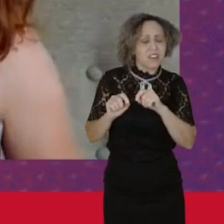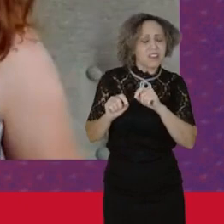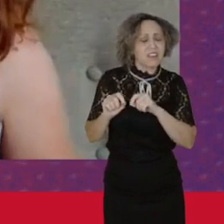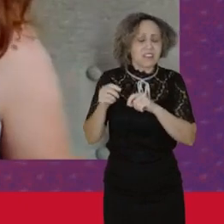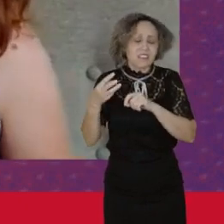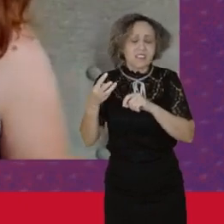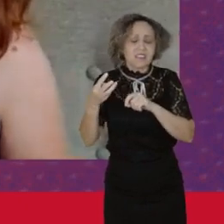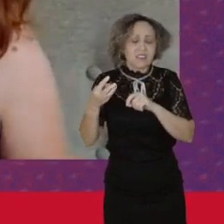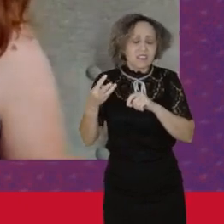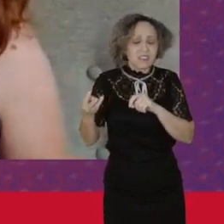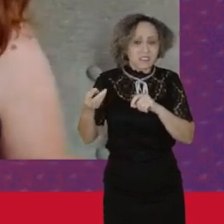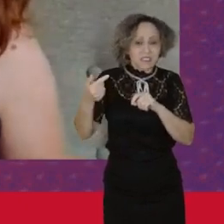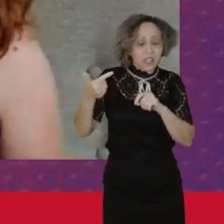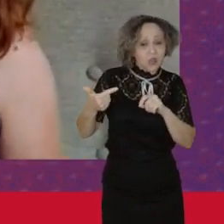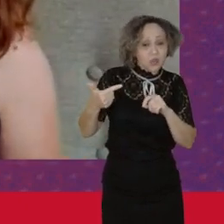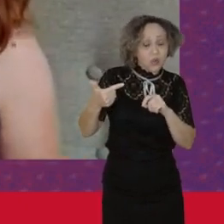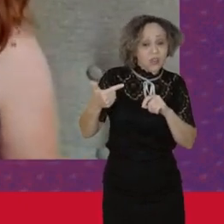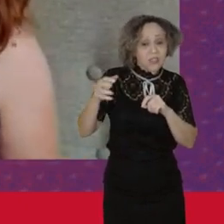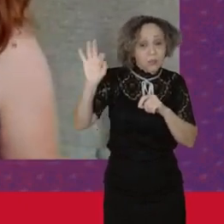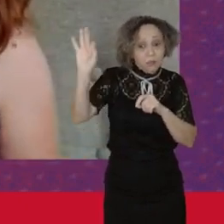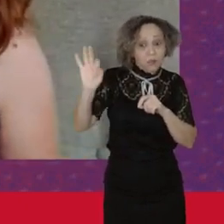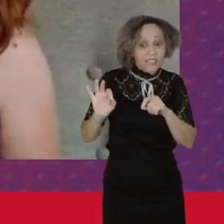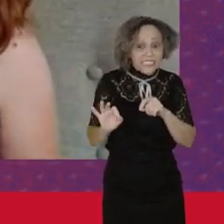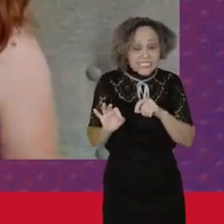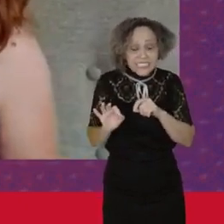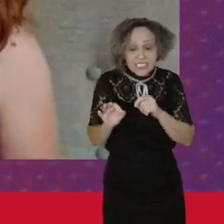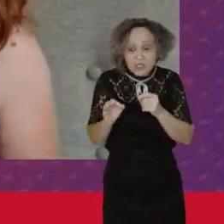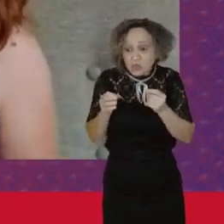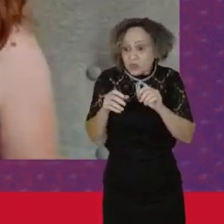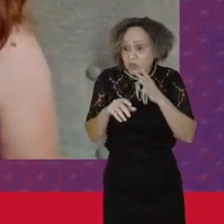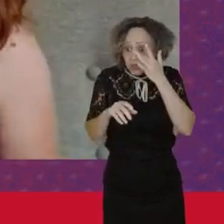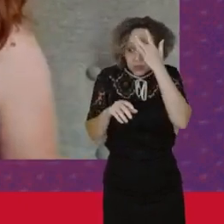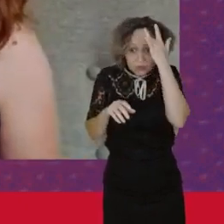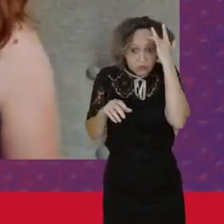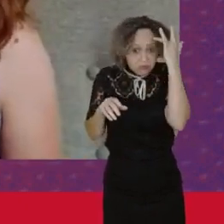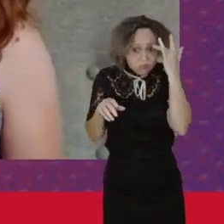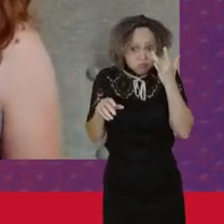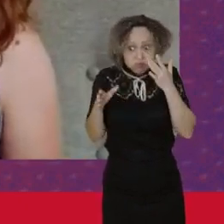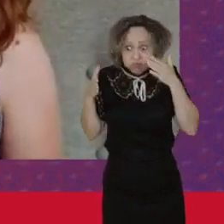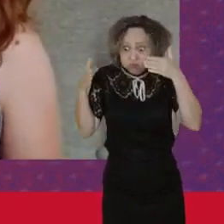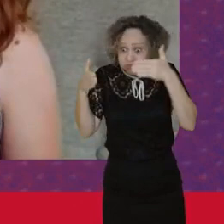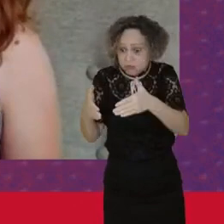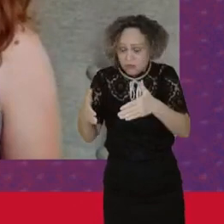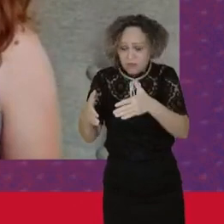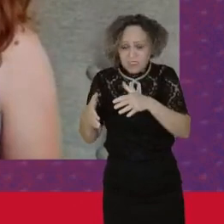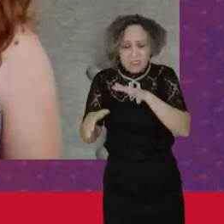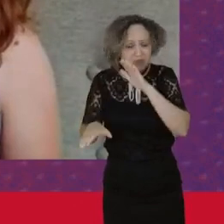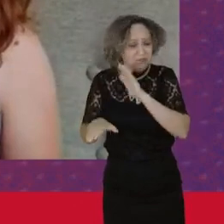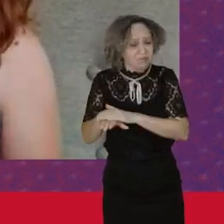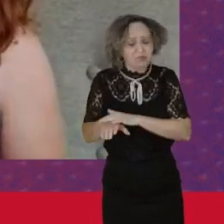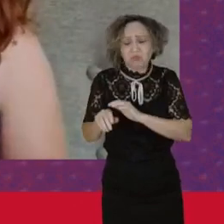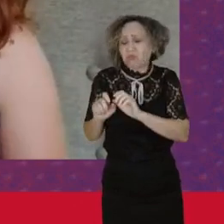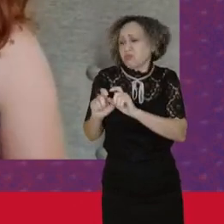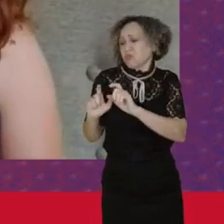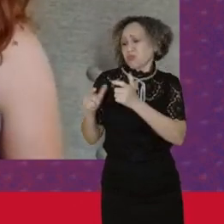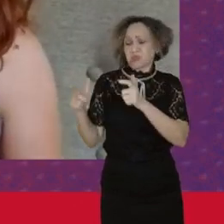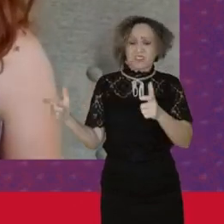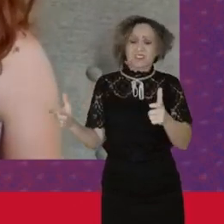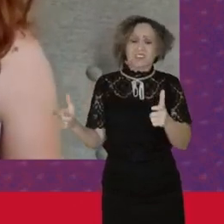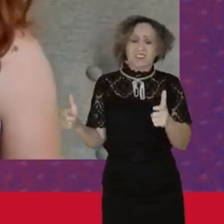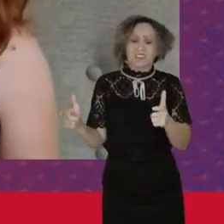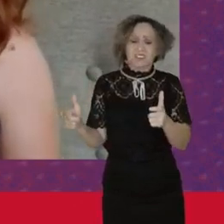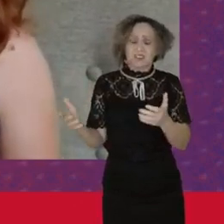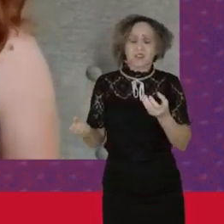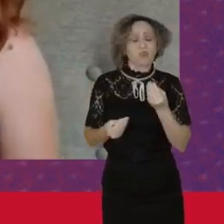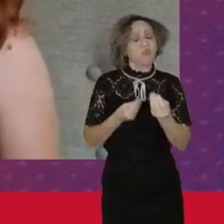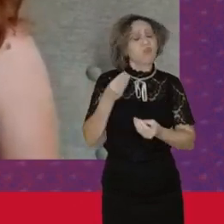32% das terras, ou seja, é uma concentração altíssima, né? Então, o que fazer, né, para